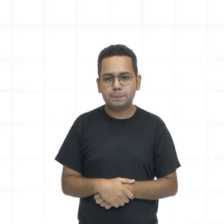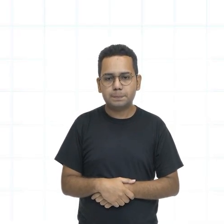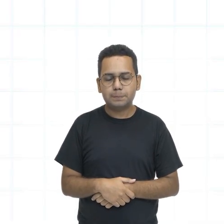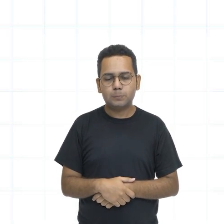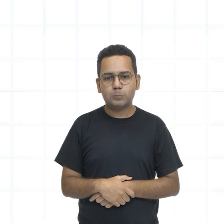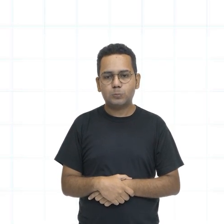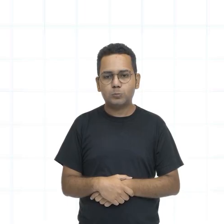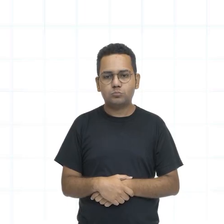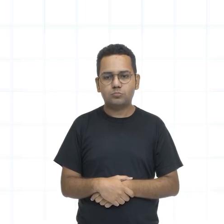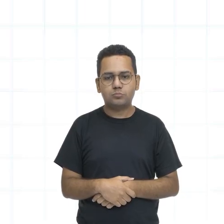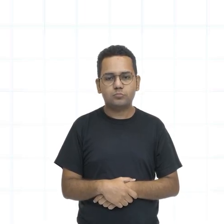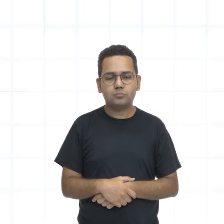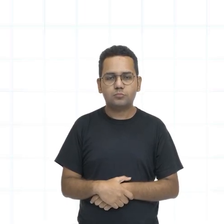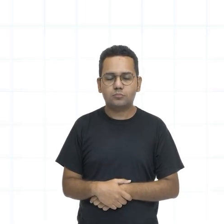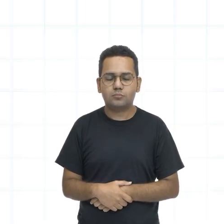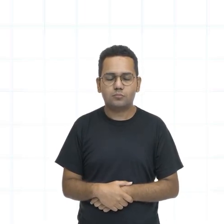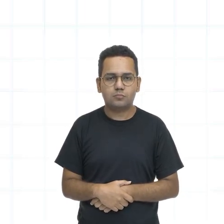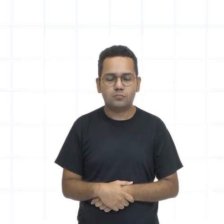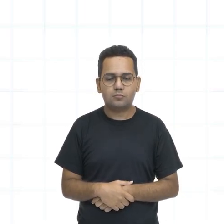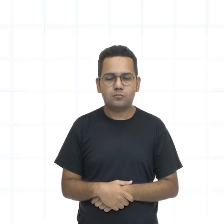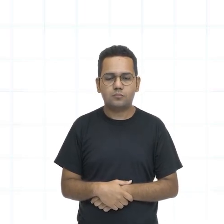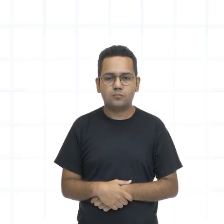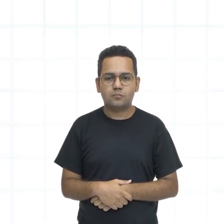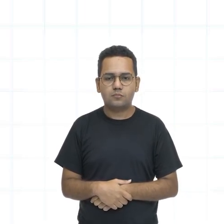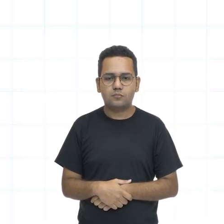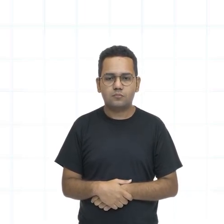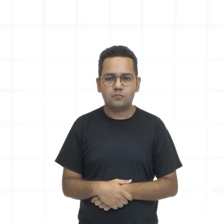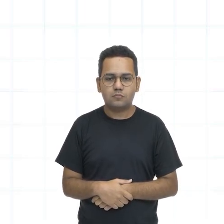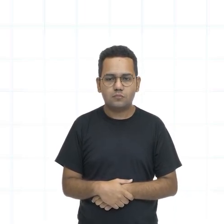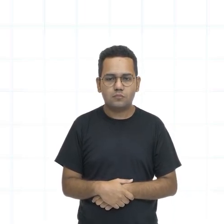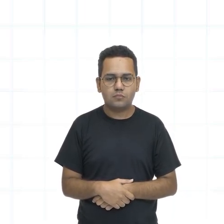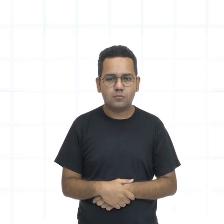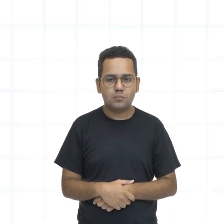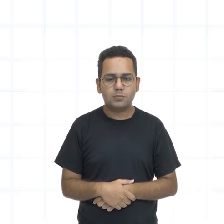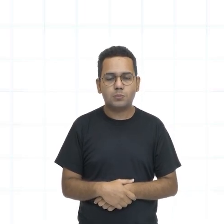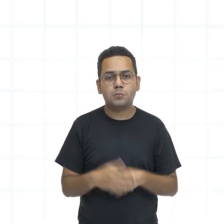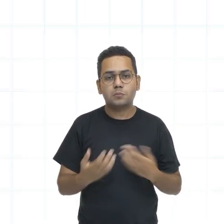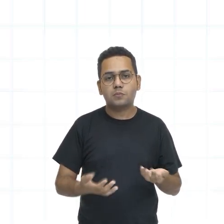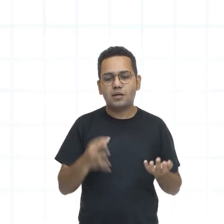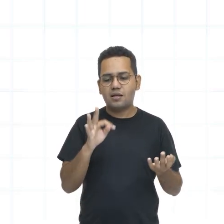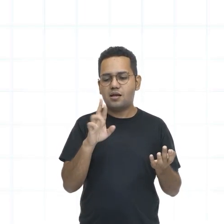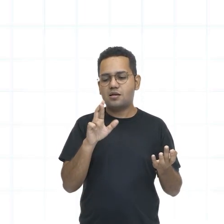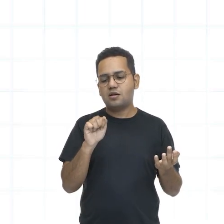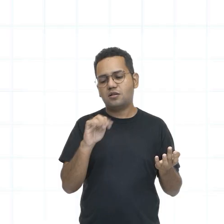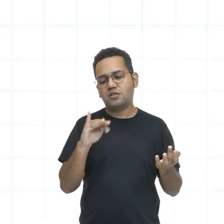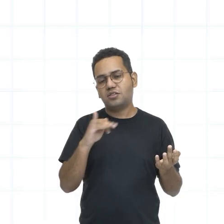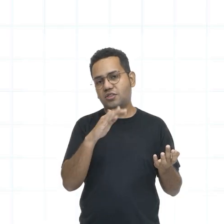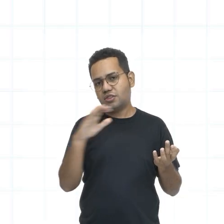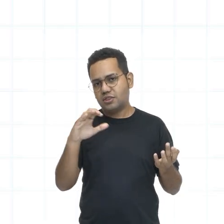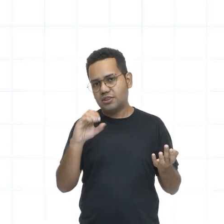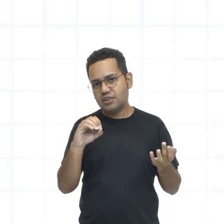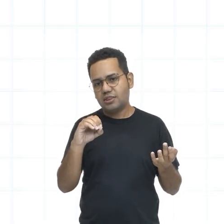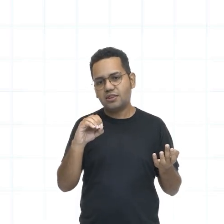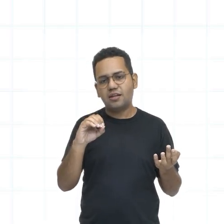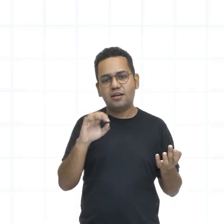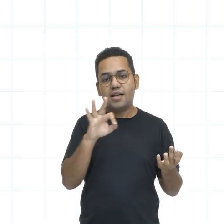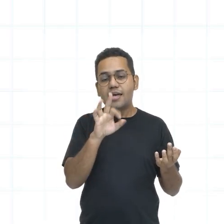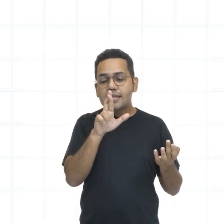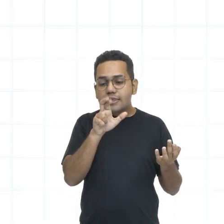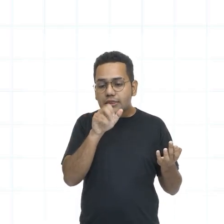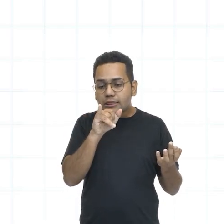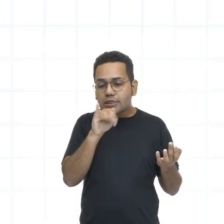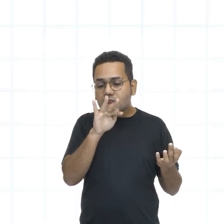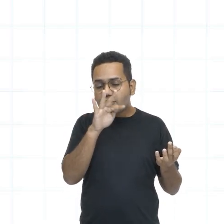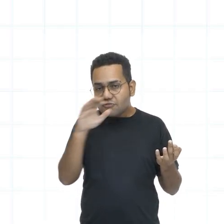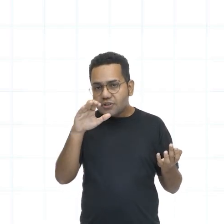Tráfego, vocabulário sobre tráfego, né? Então, traffic, ele é uma palavra, um falso cognato, ele não é tráfico e sim tráfego,